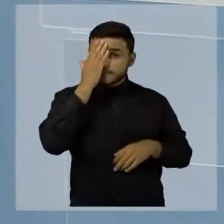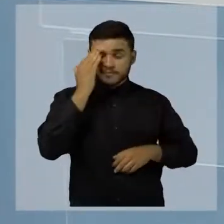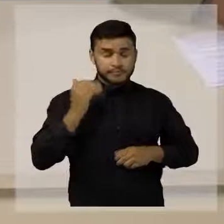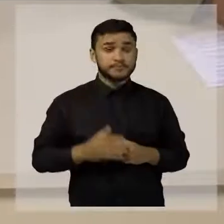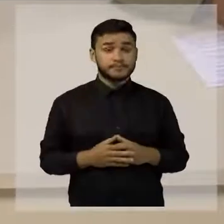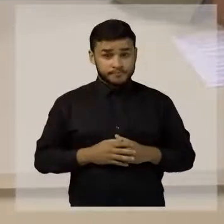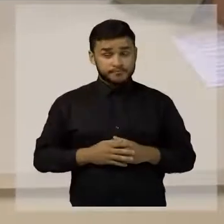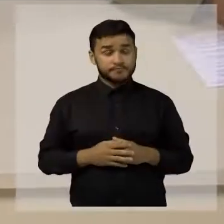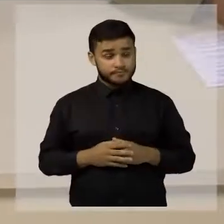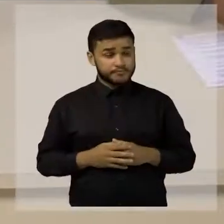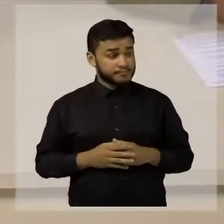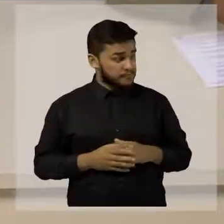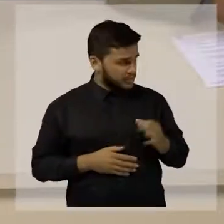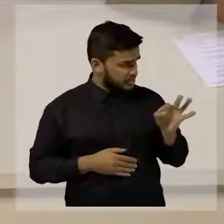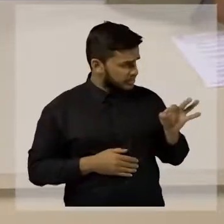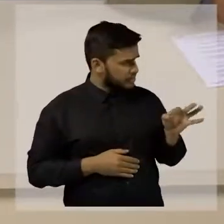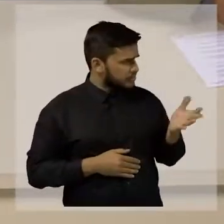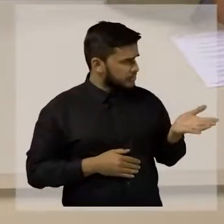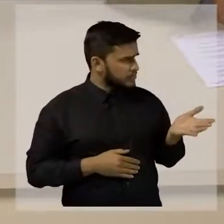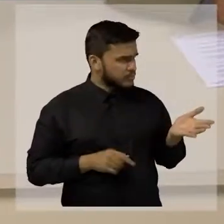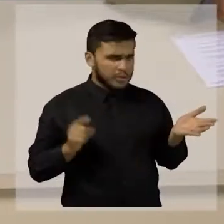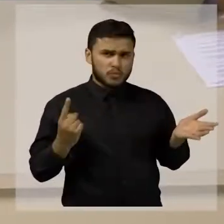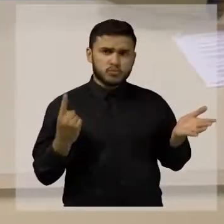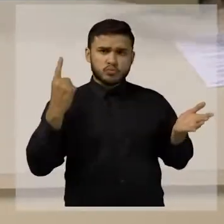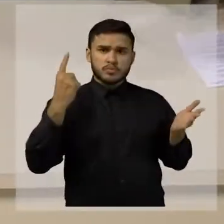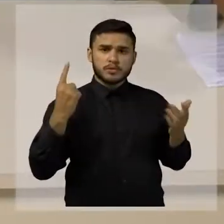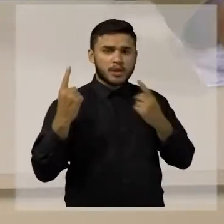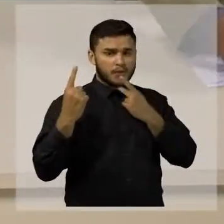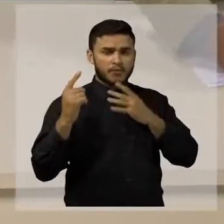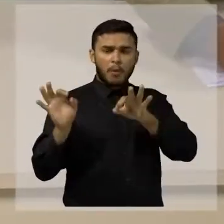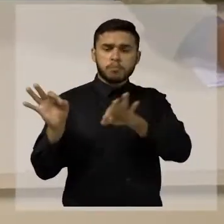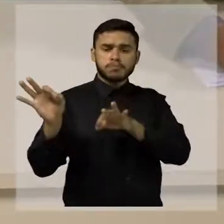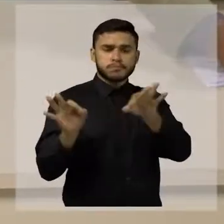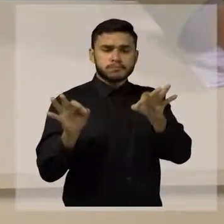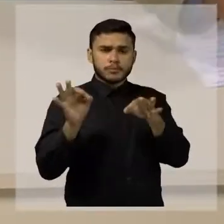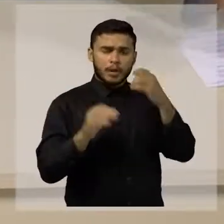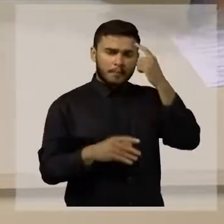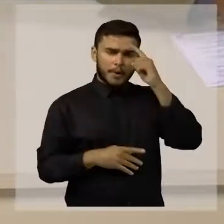você, eu acho me corrija. E ele atuou como Estado